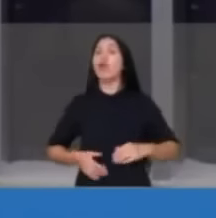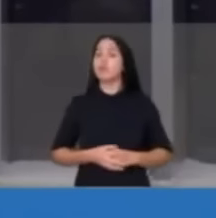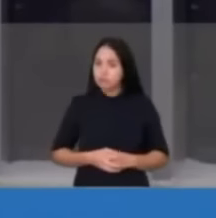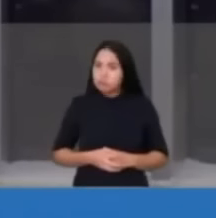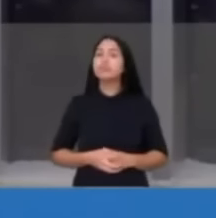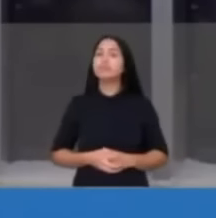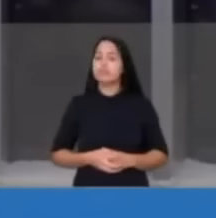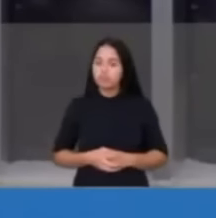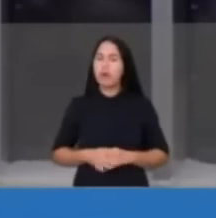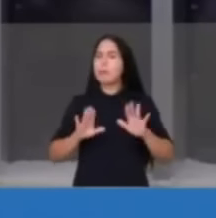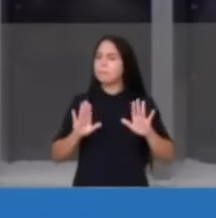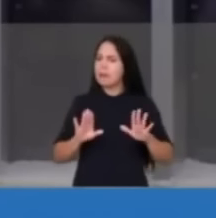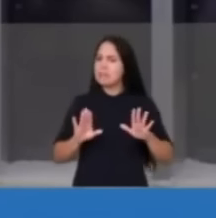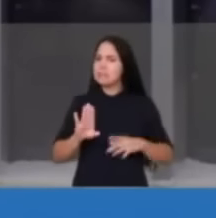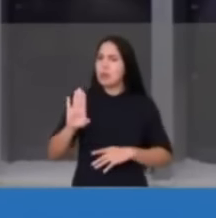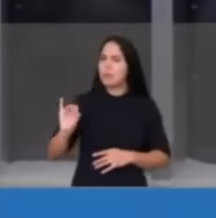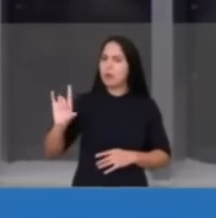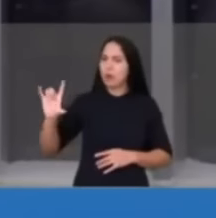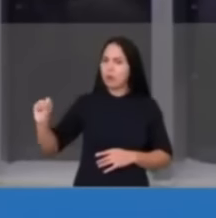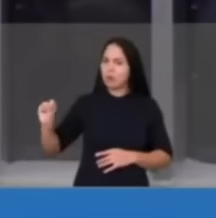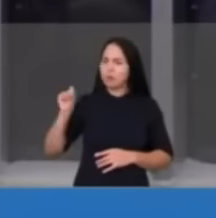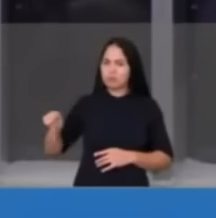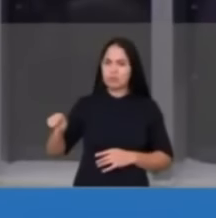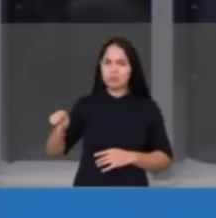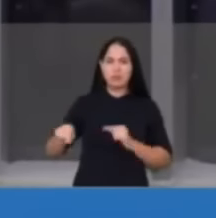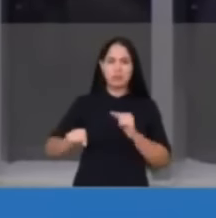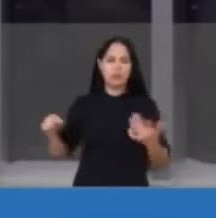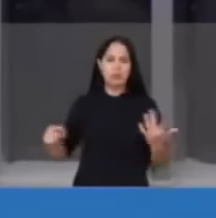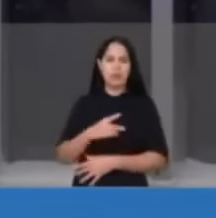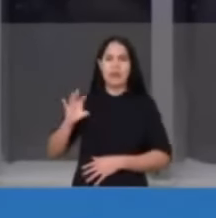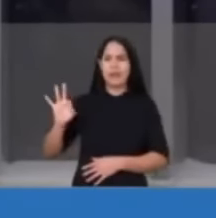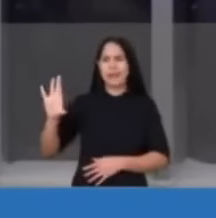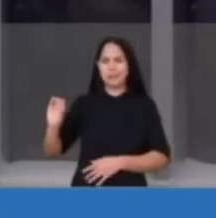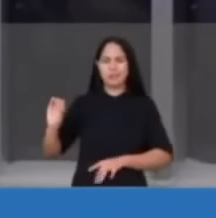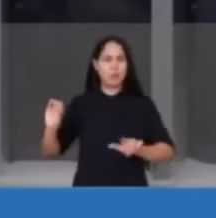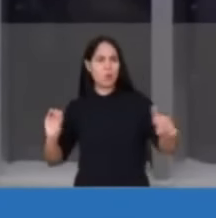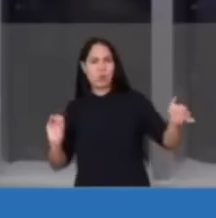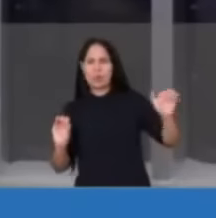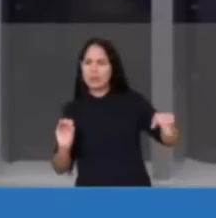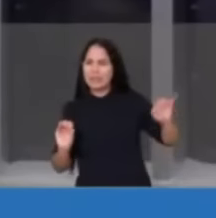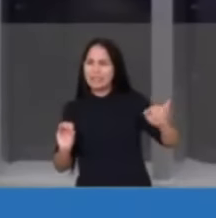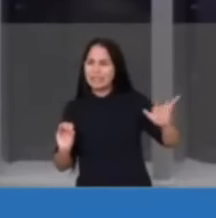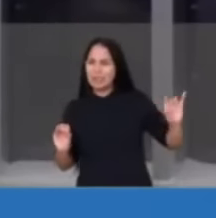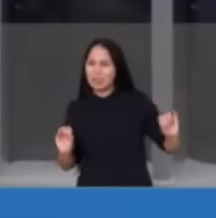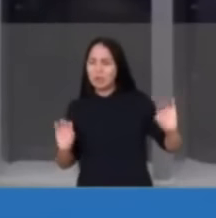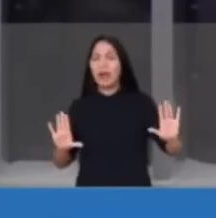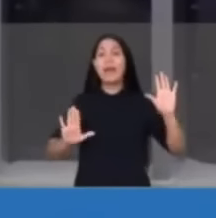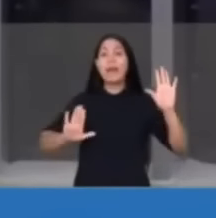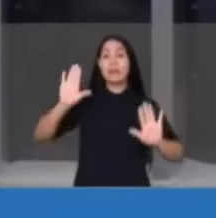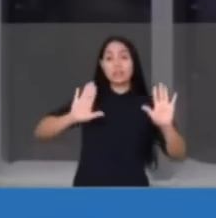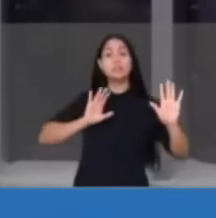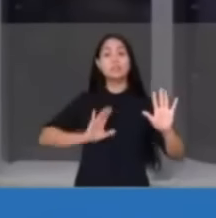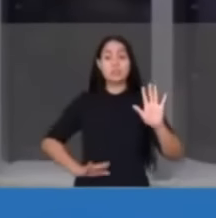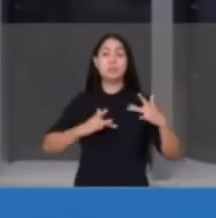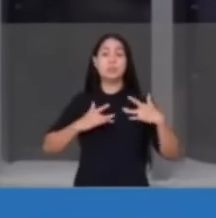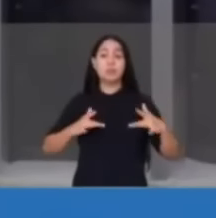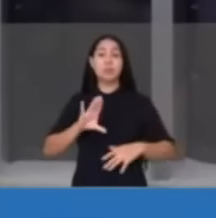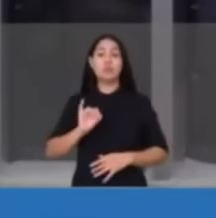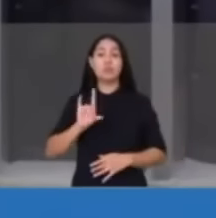boulos só que boulos é Car no meio e o outro é do aí um nome assim que é candidato pelo solidariedade vejam